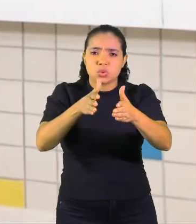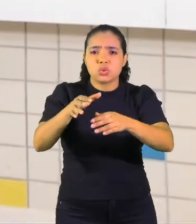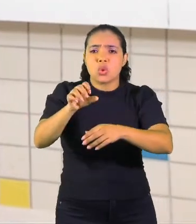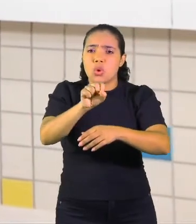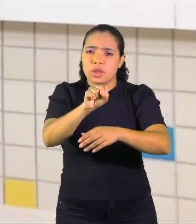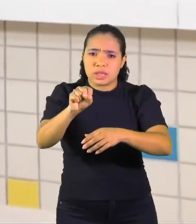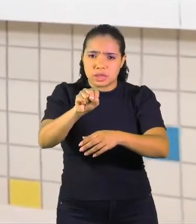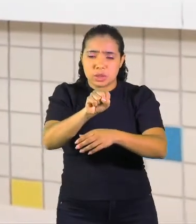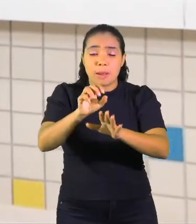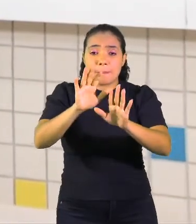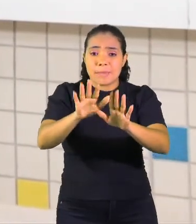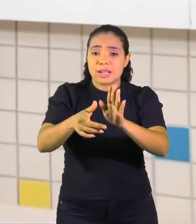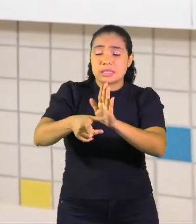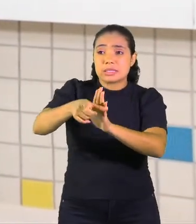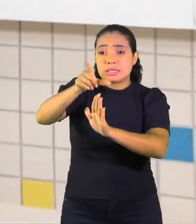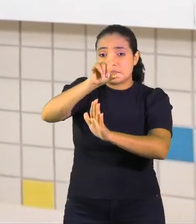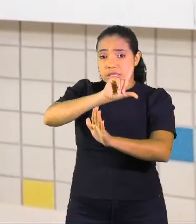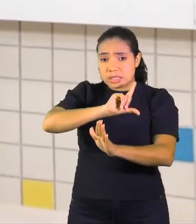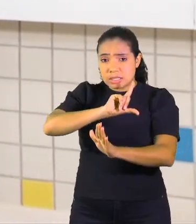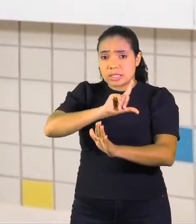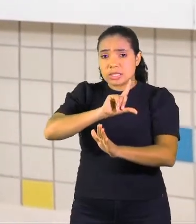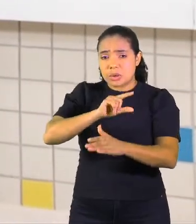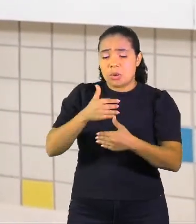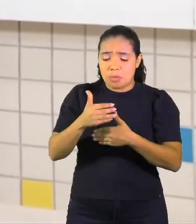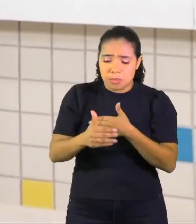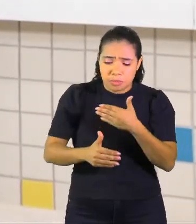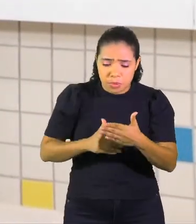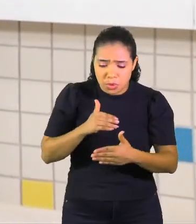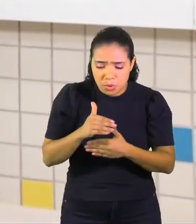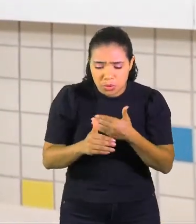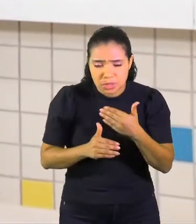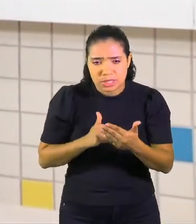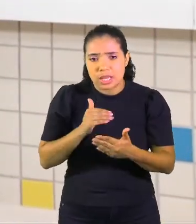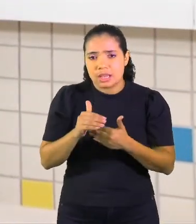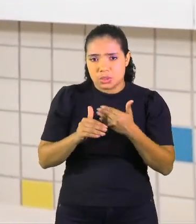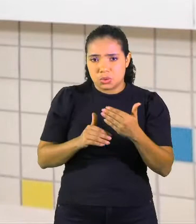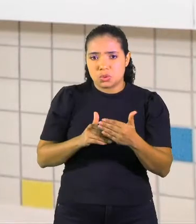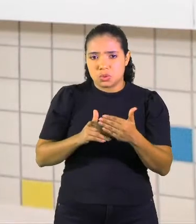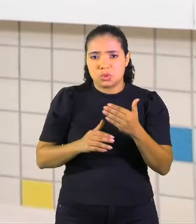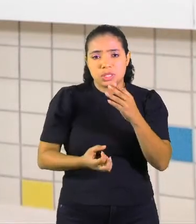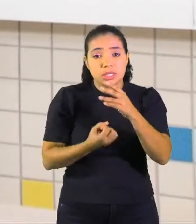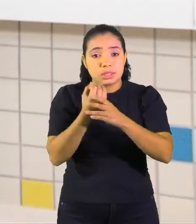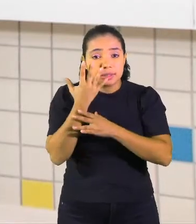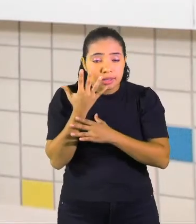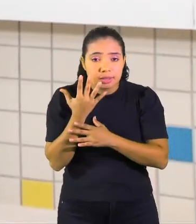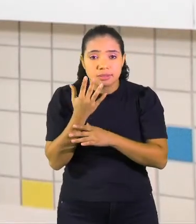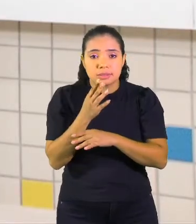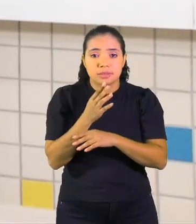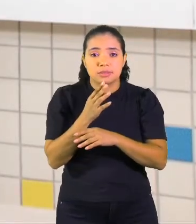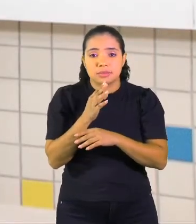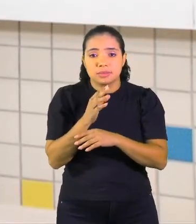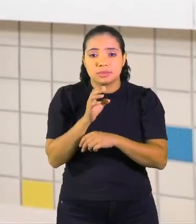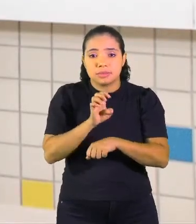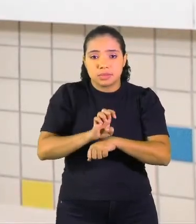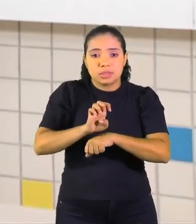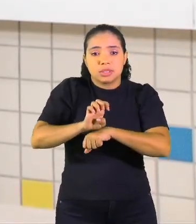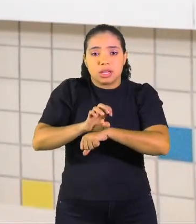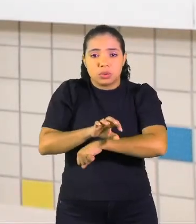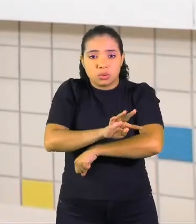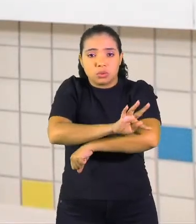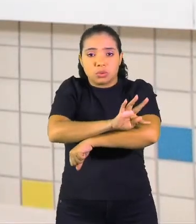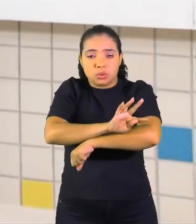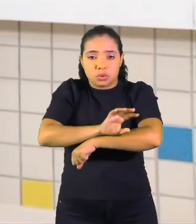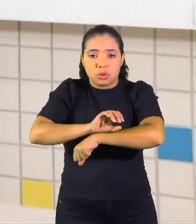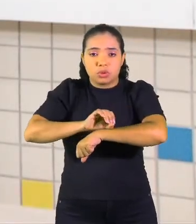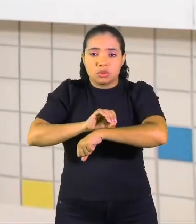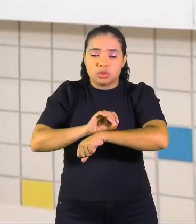mas antes disso, no processo de formação e de criação do estado do Tocantins,